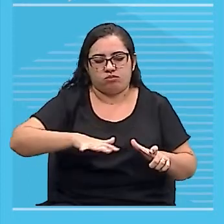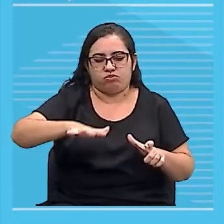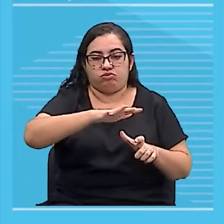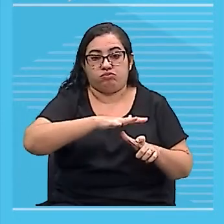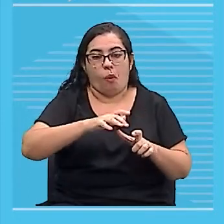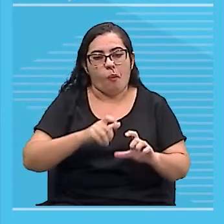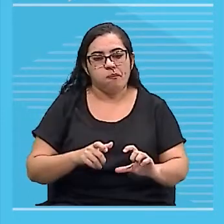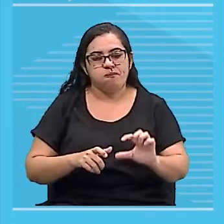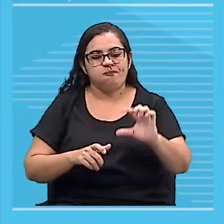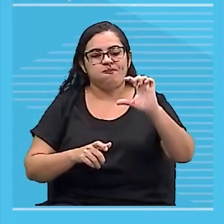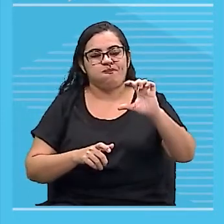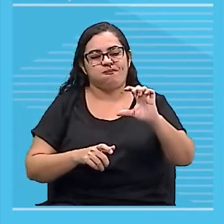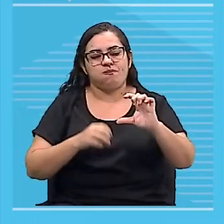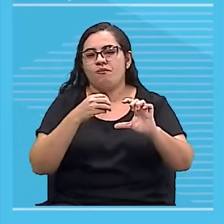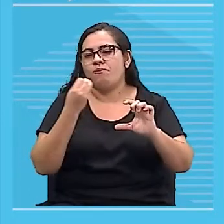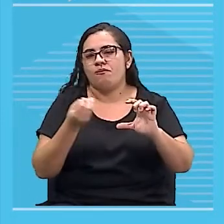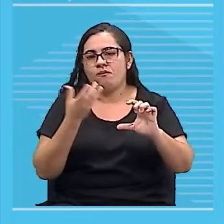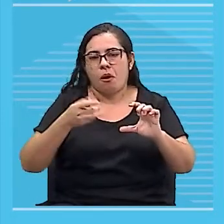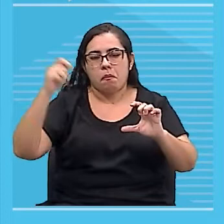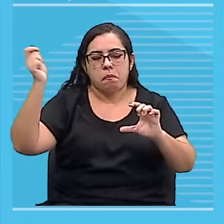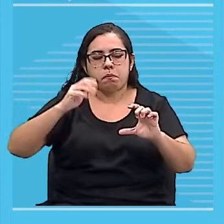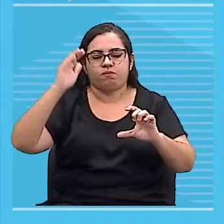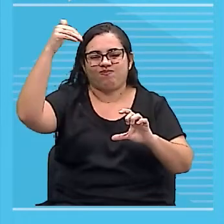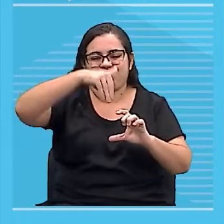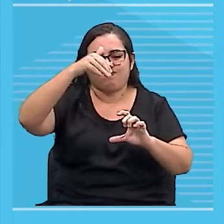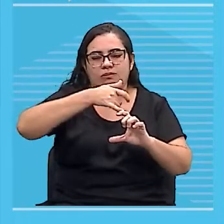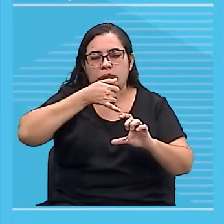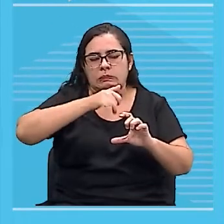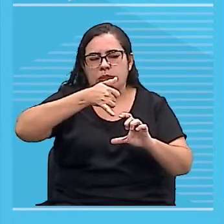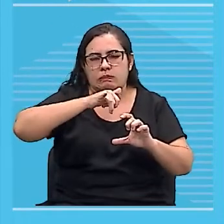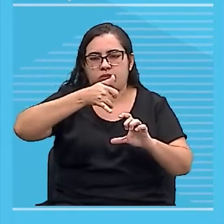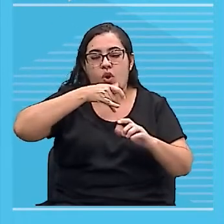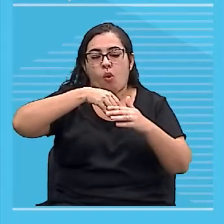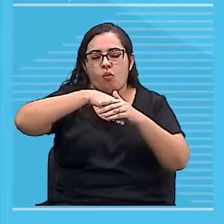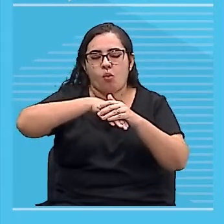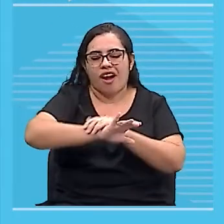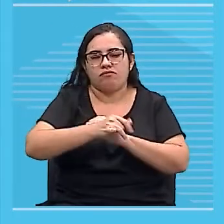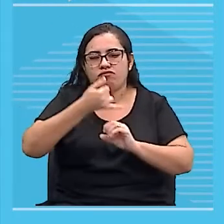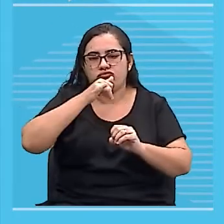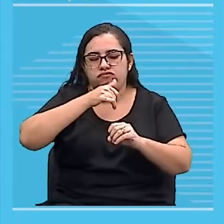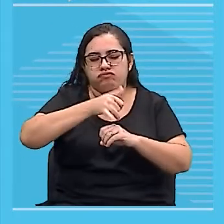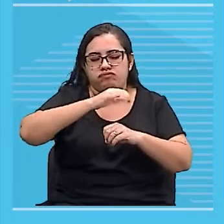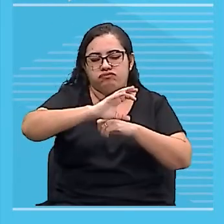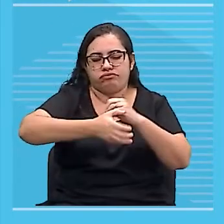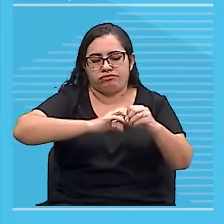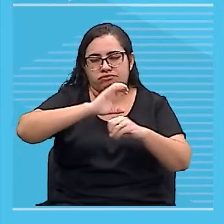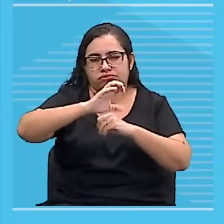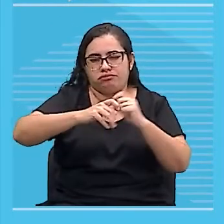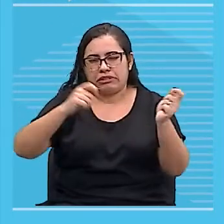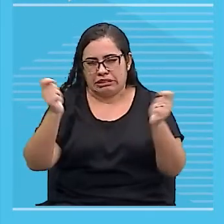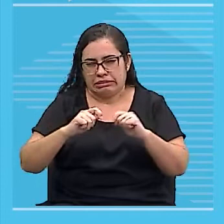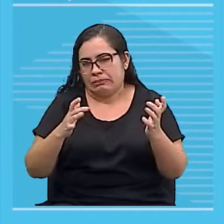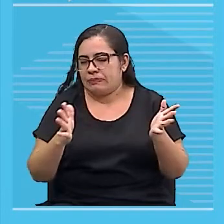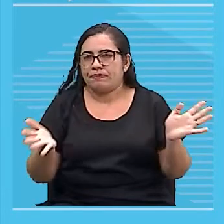meu capacitor, maior será a capacidade dele de armazenar carga. Imaginei como